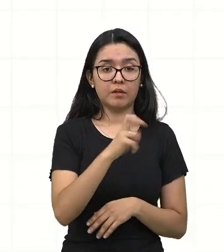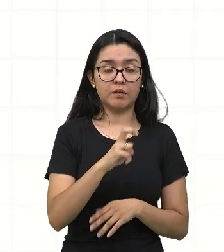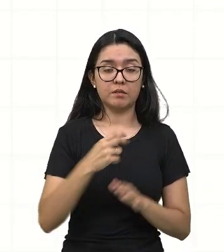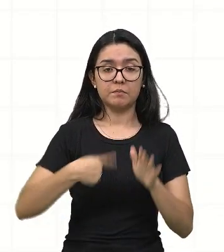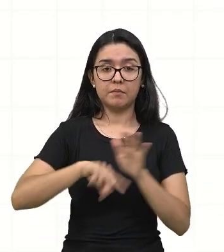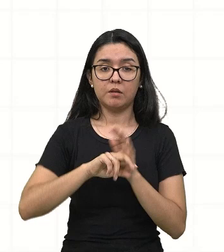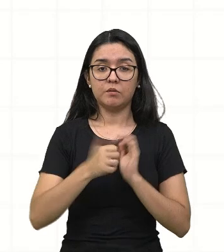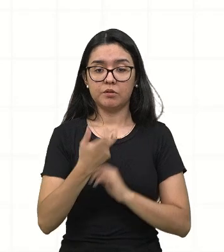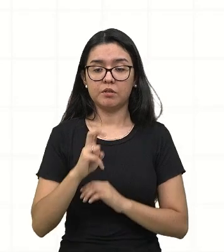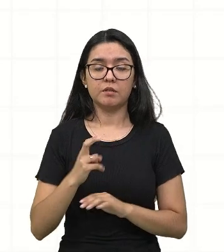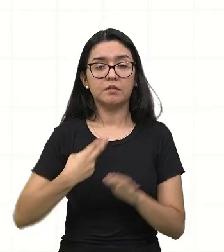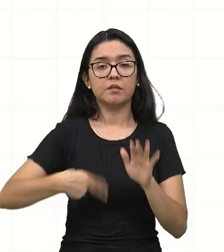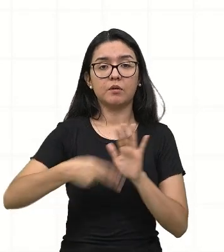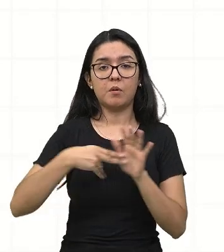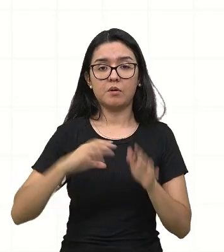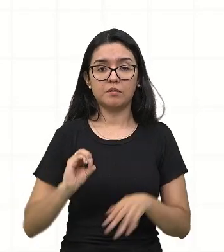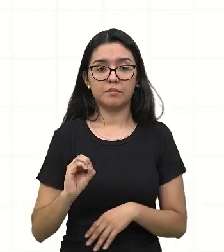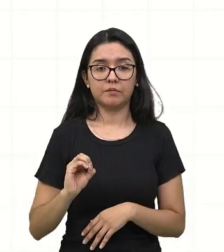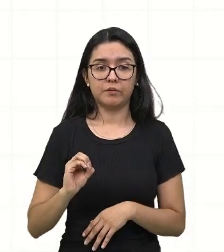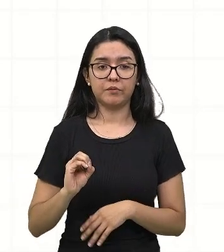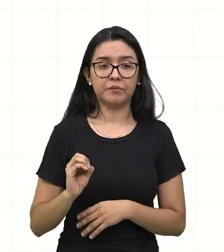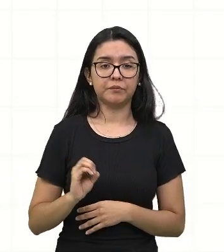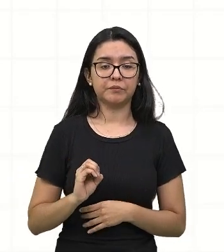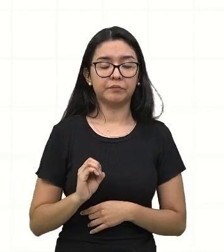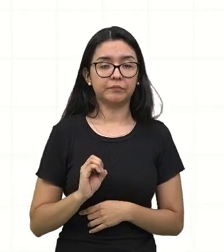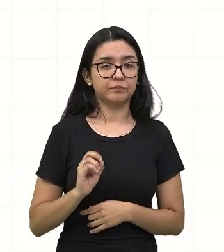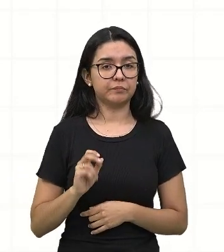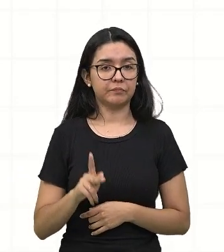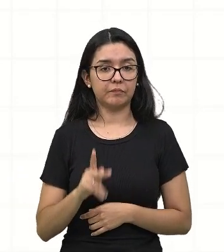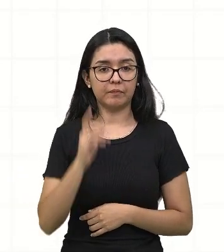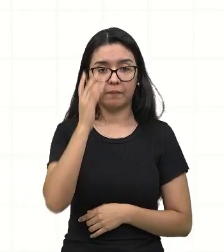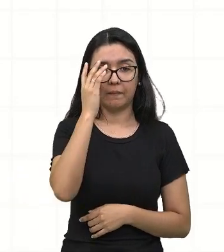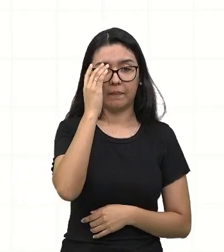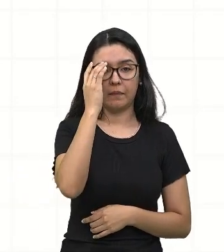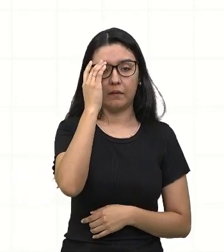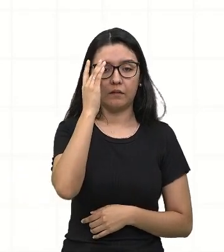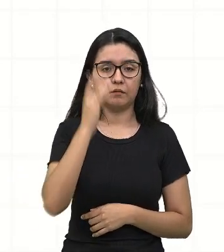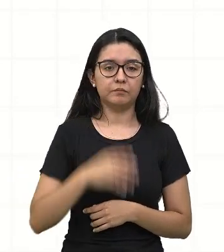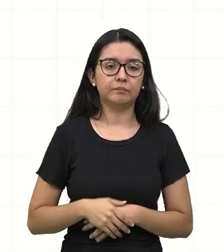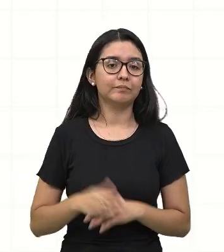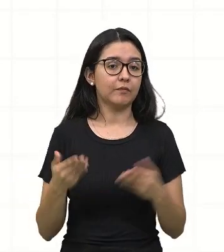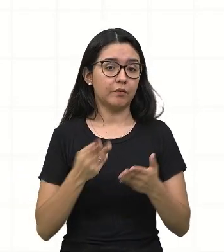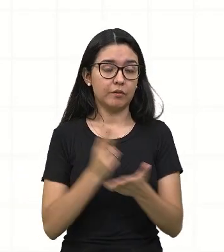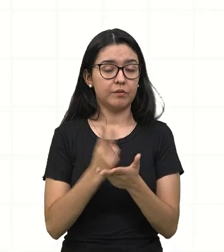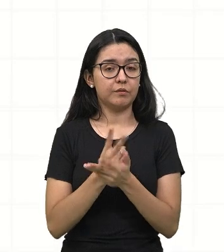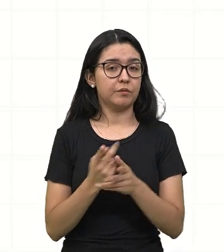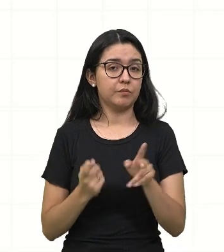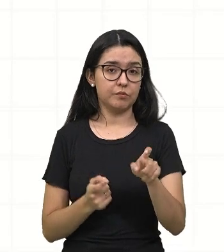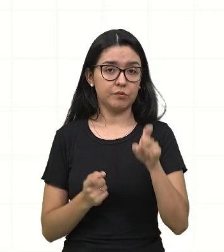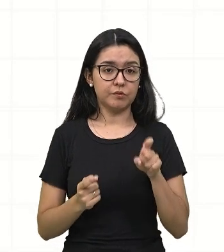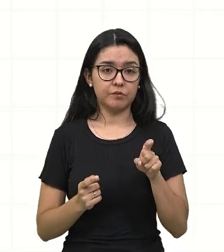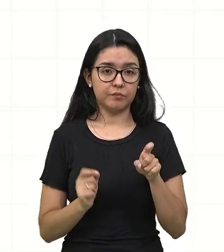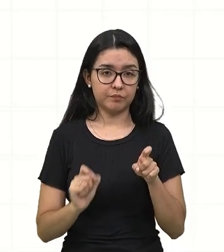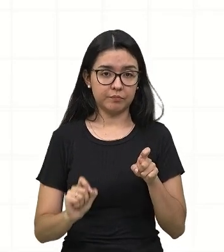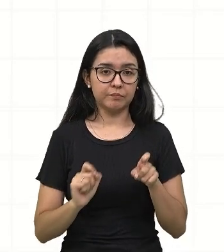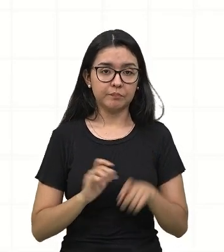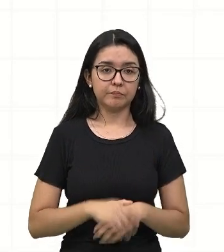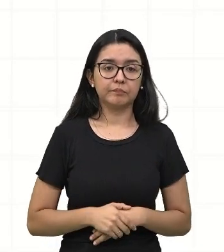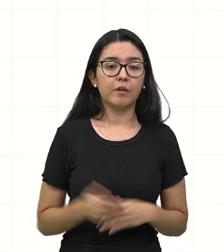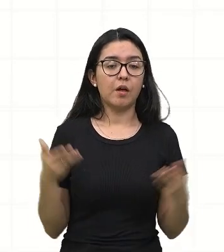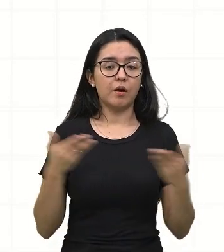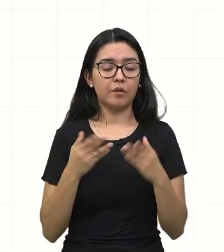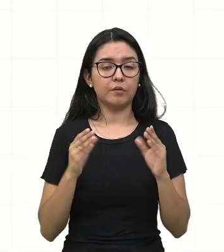zero, tá bom? 15 menos 15 dá zero. Ficamos apenas com x aqui no primeiro membro. Agora a gente vai